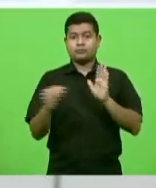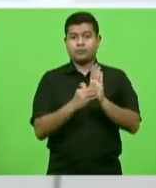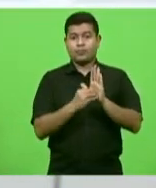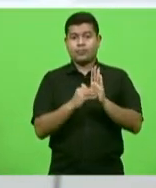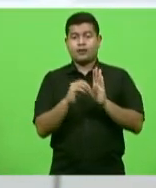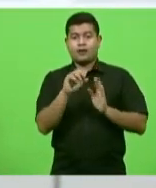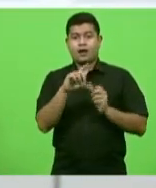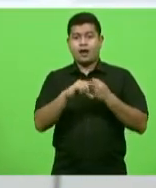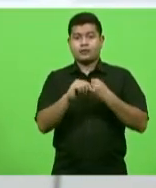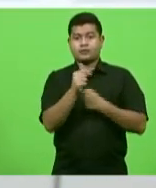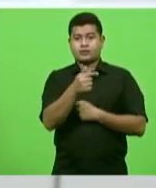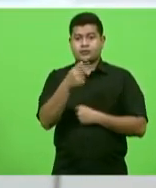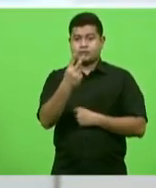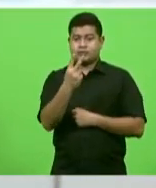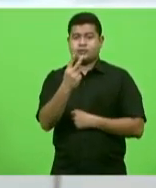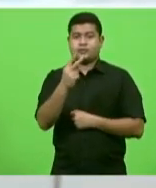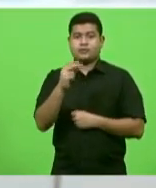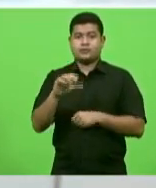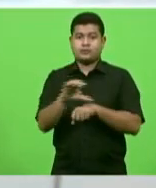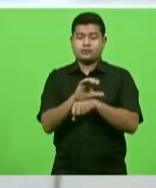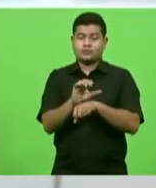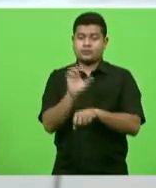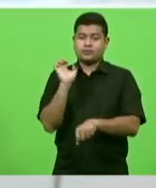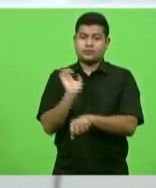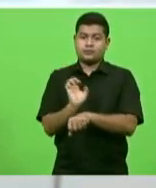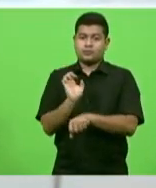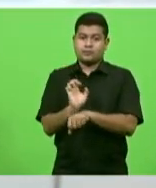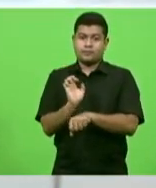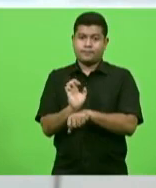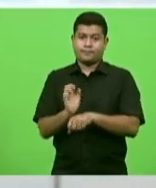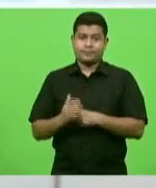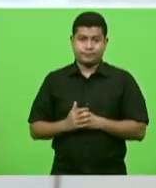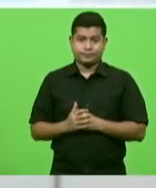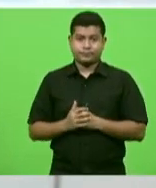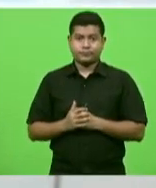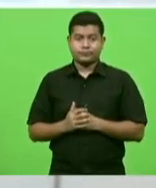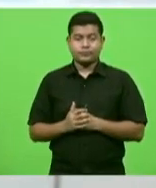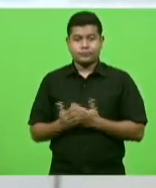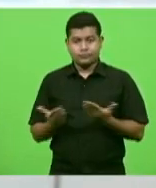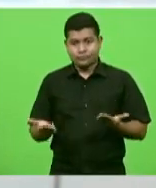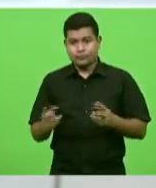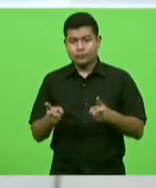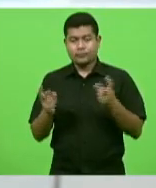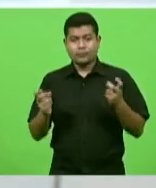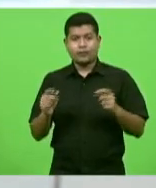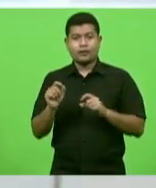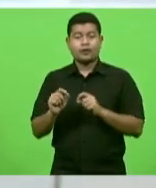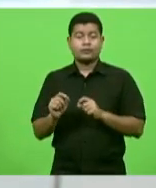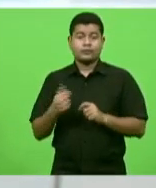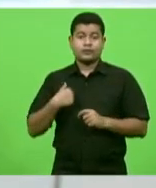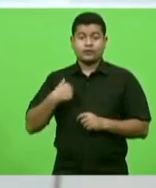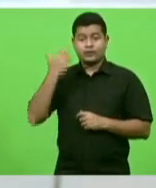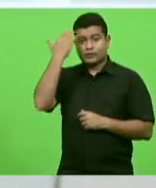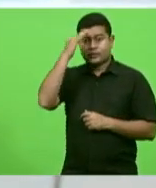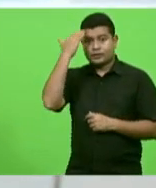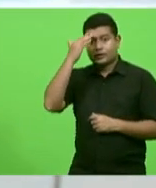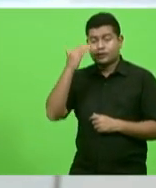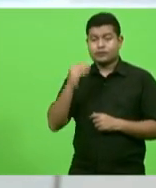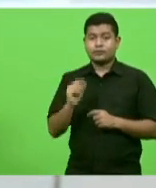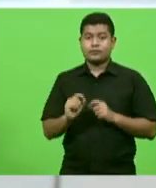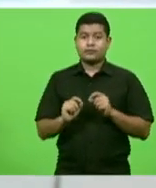72 da nossa constituição estadual como se percebe e aliás Paulo brossard